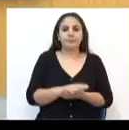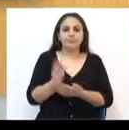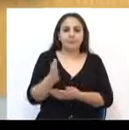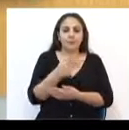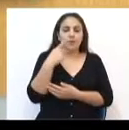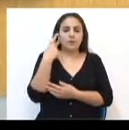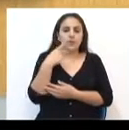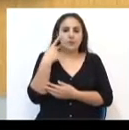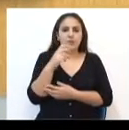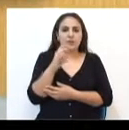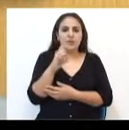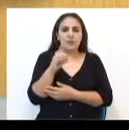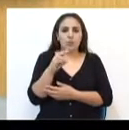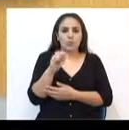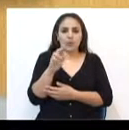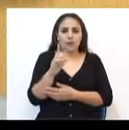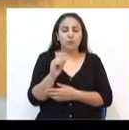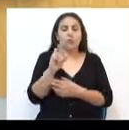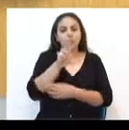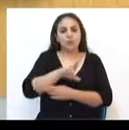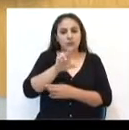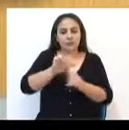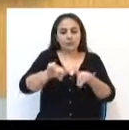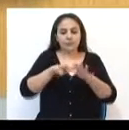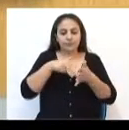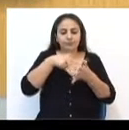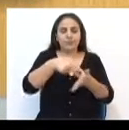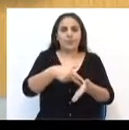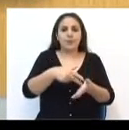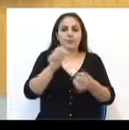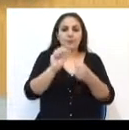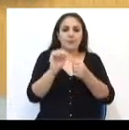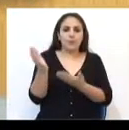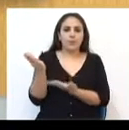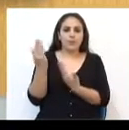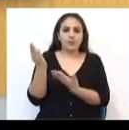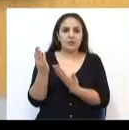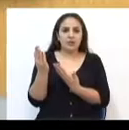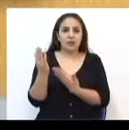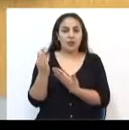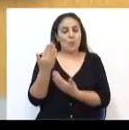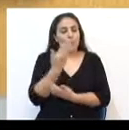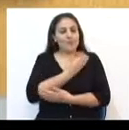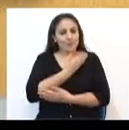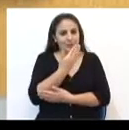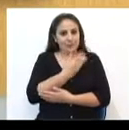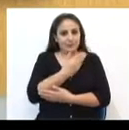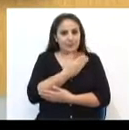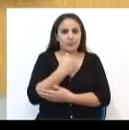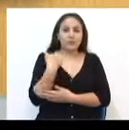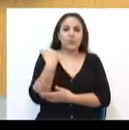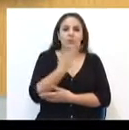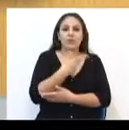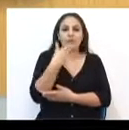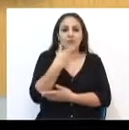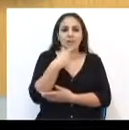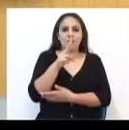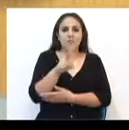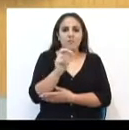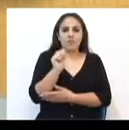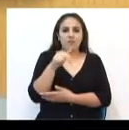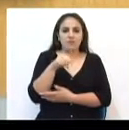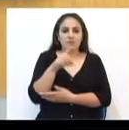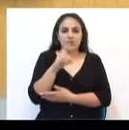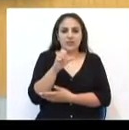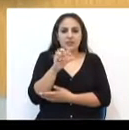vereador Eduardo Pelicioli utilizou o espaço do Grande Expediente para prestar uma homenagem a um amigo. Nós estamos falando de